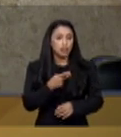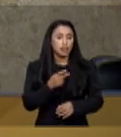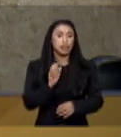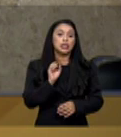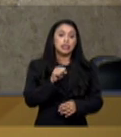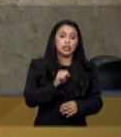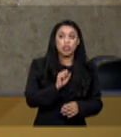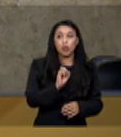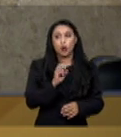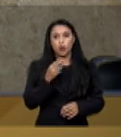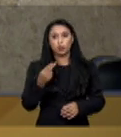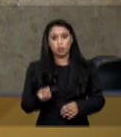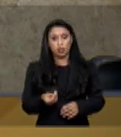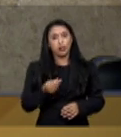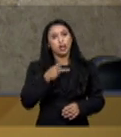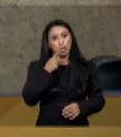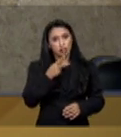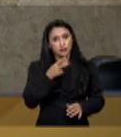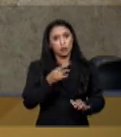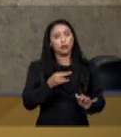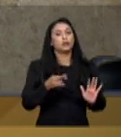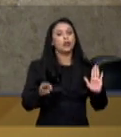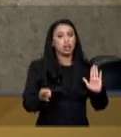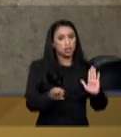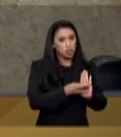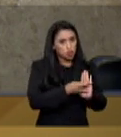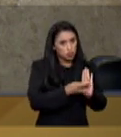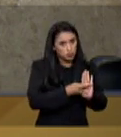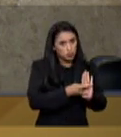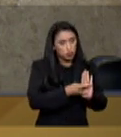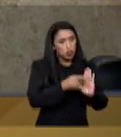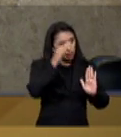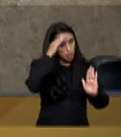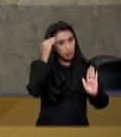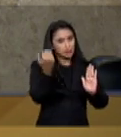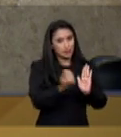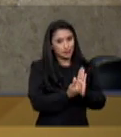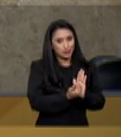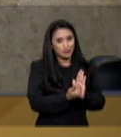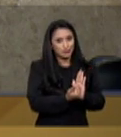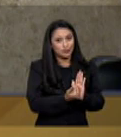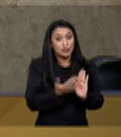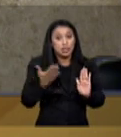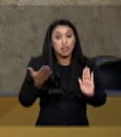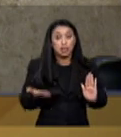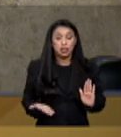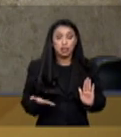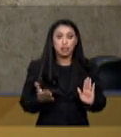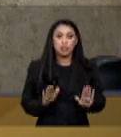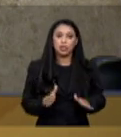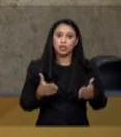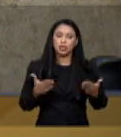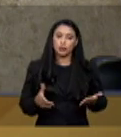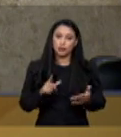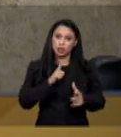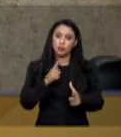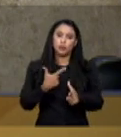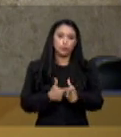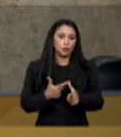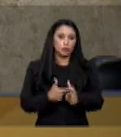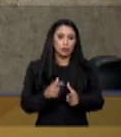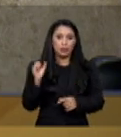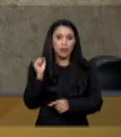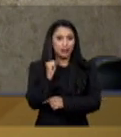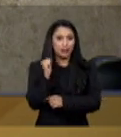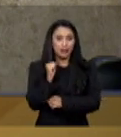que respeitaria o regimento interno do Supremo e o precedente da Corte. Por outro lado, achamos um problema gravíssimo.